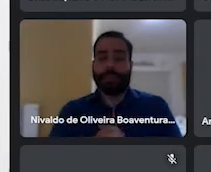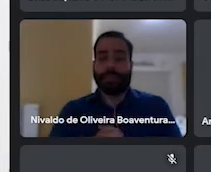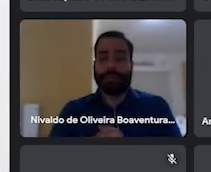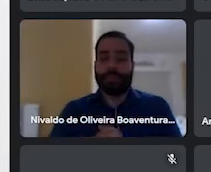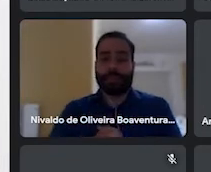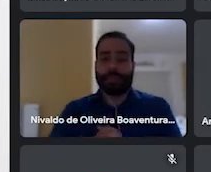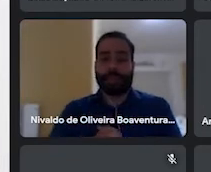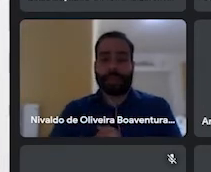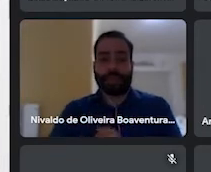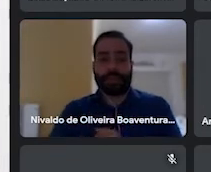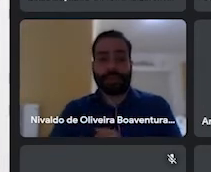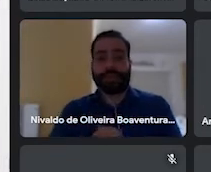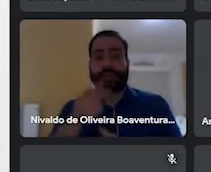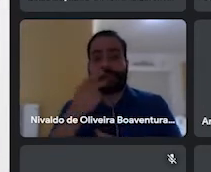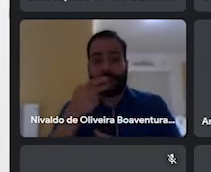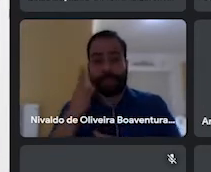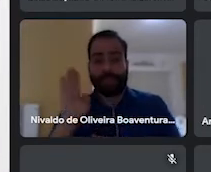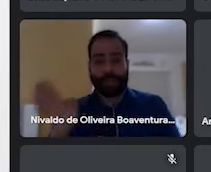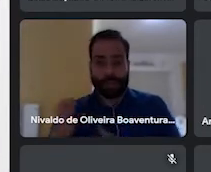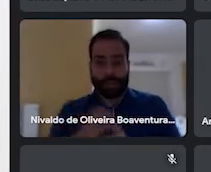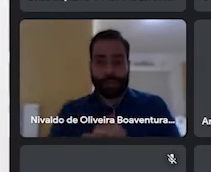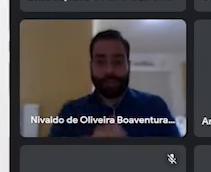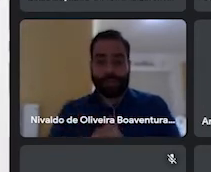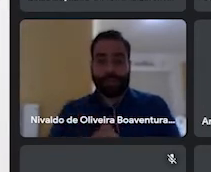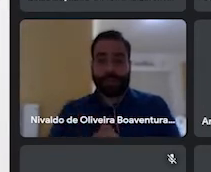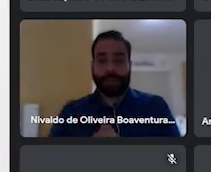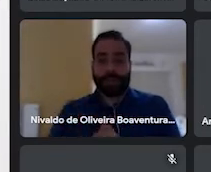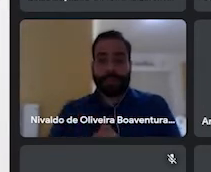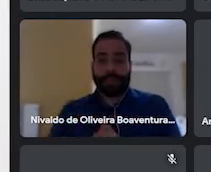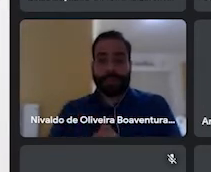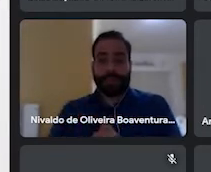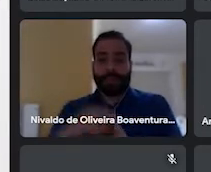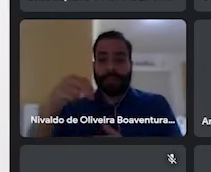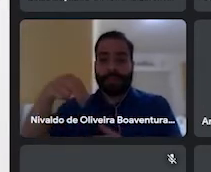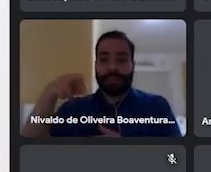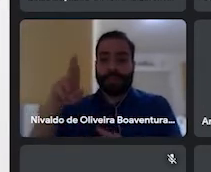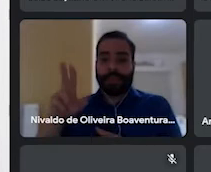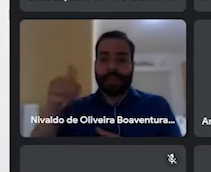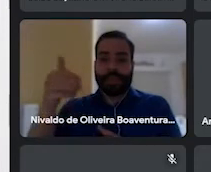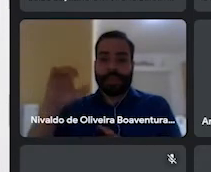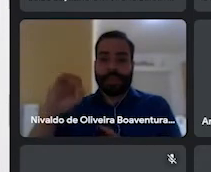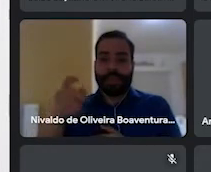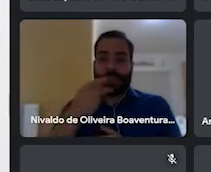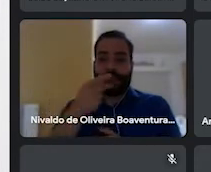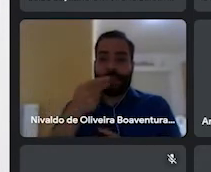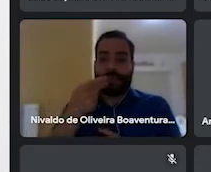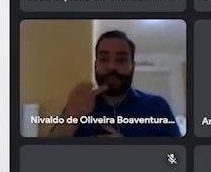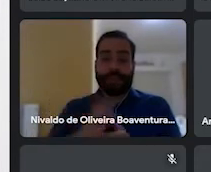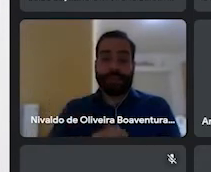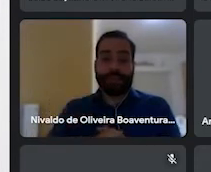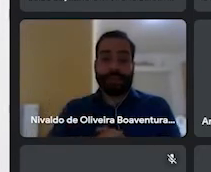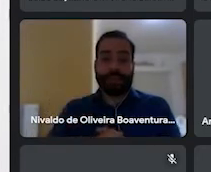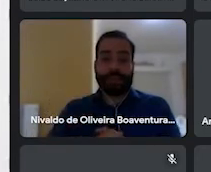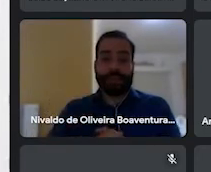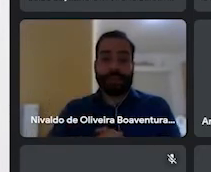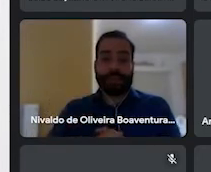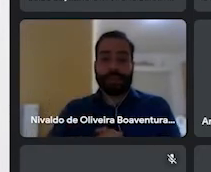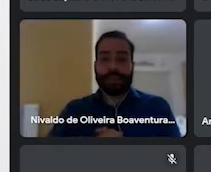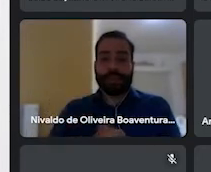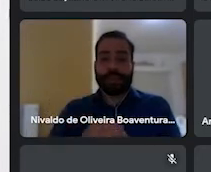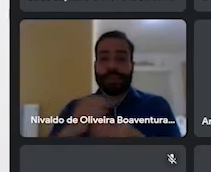Igual como eu falei com vocês, a NR10 estabelece os requisitos e